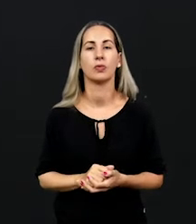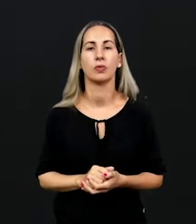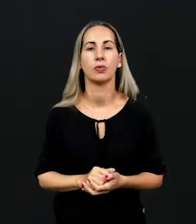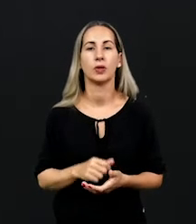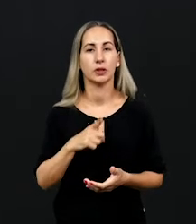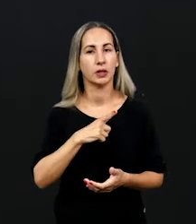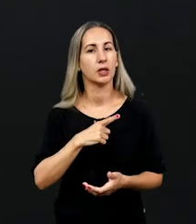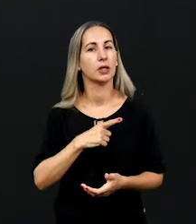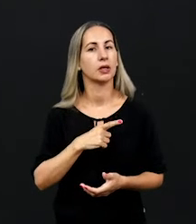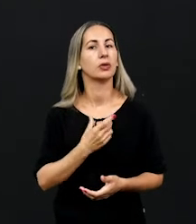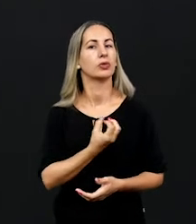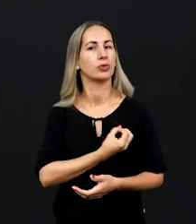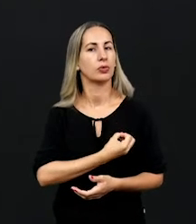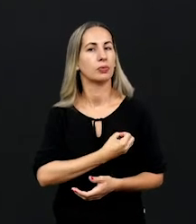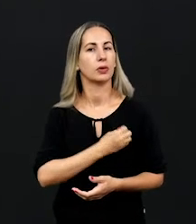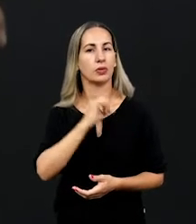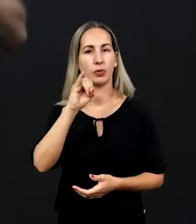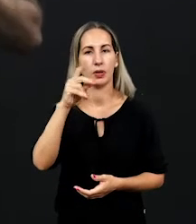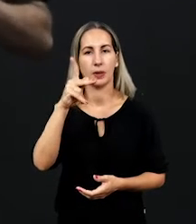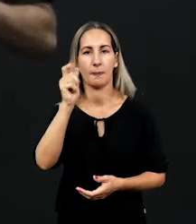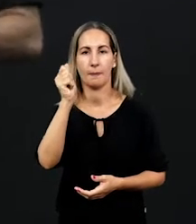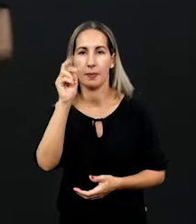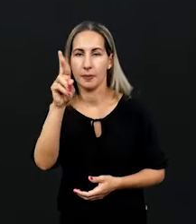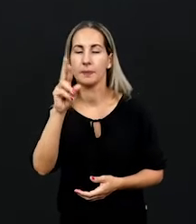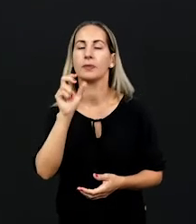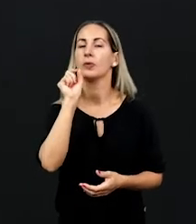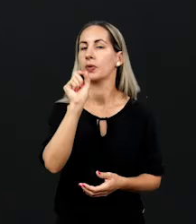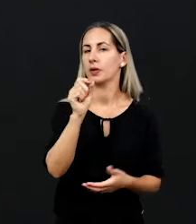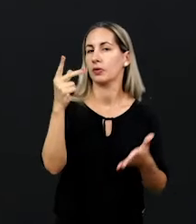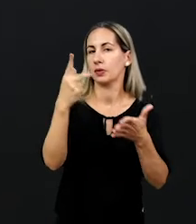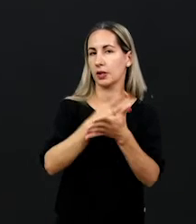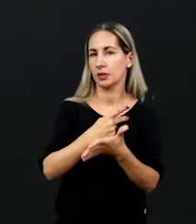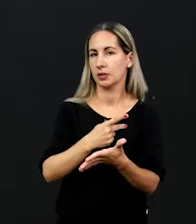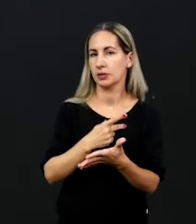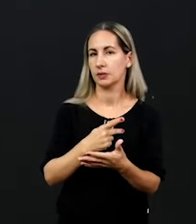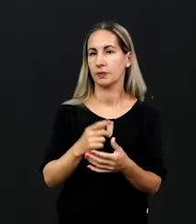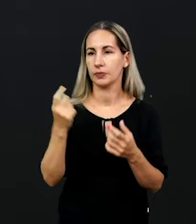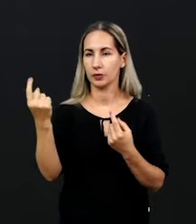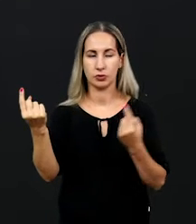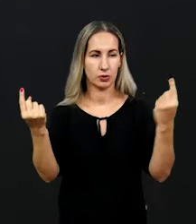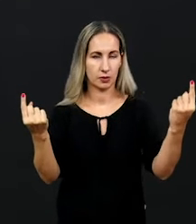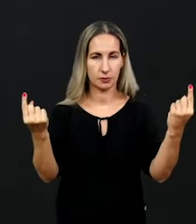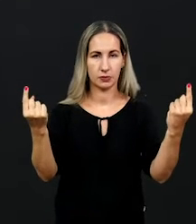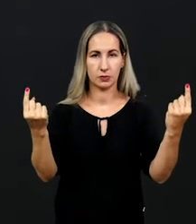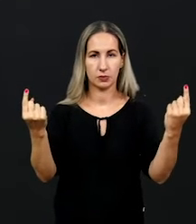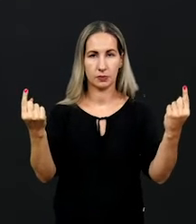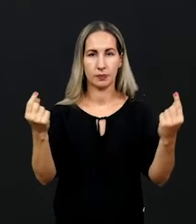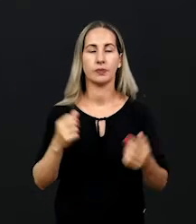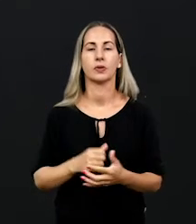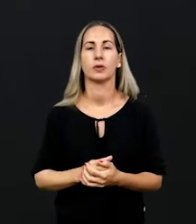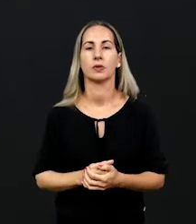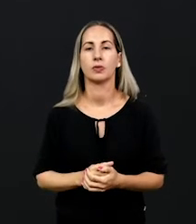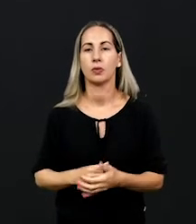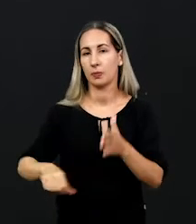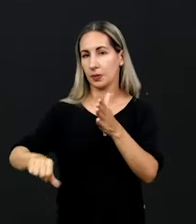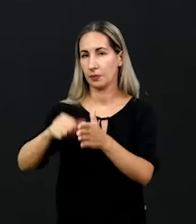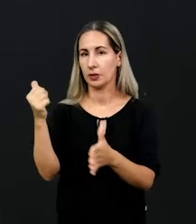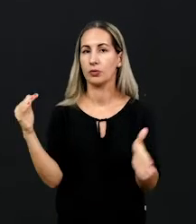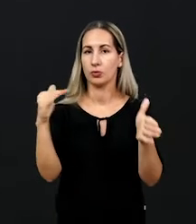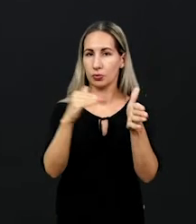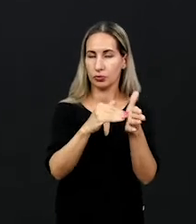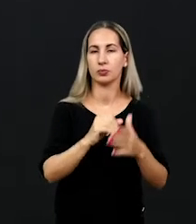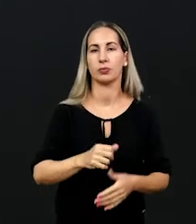25 tem uma quantidade ímpar de números. Então, o que acontece? Vamos pegar os extremos. Ou seja, o primeiro e o